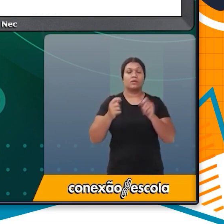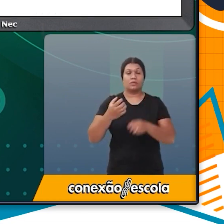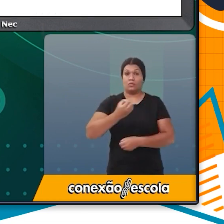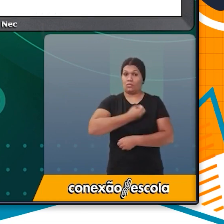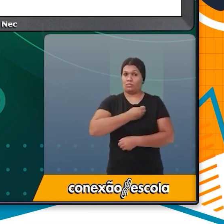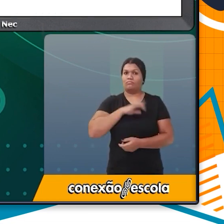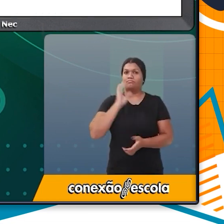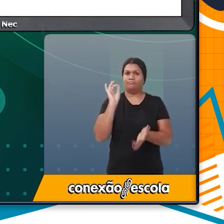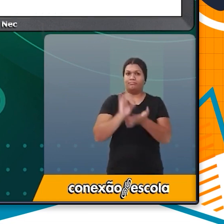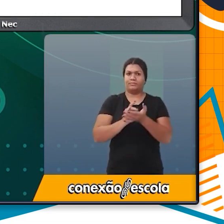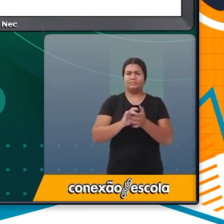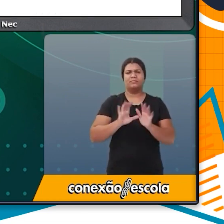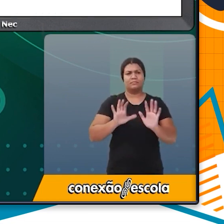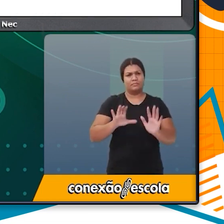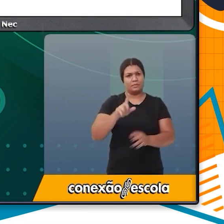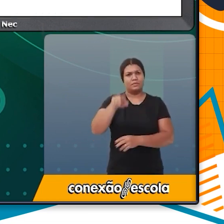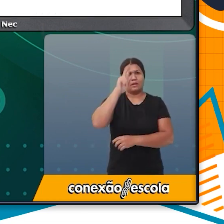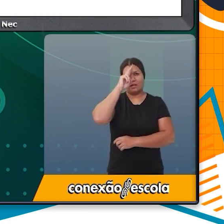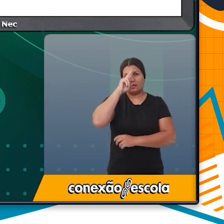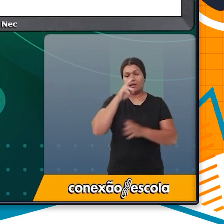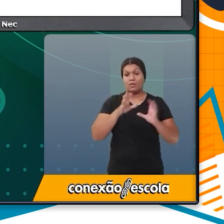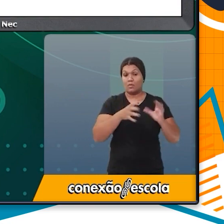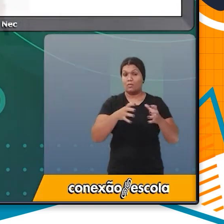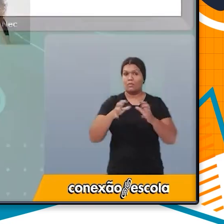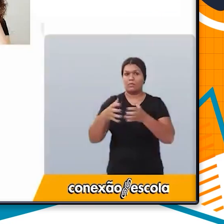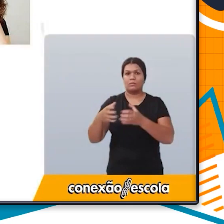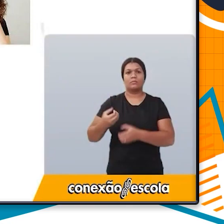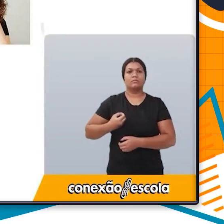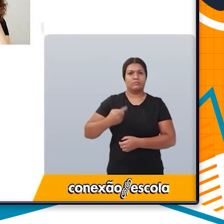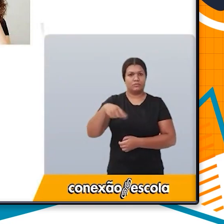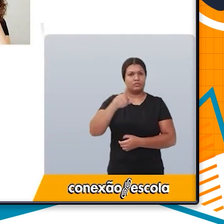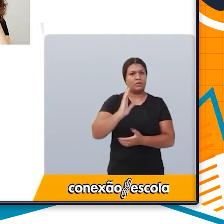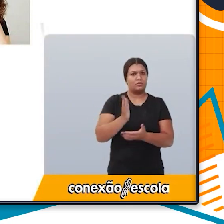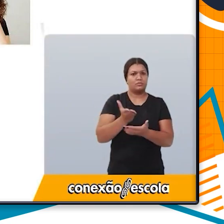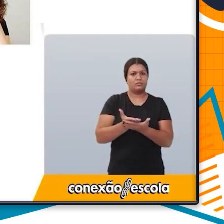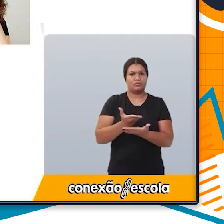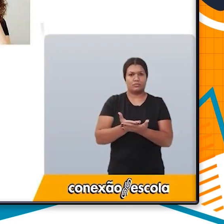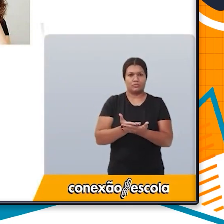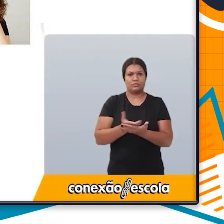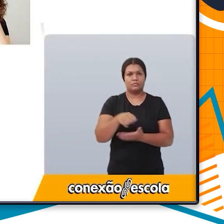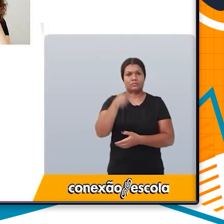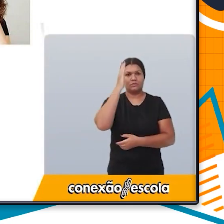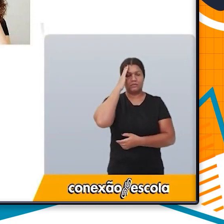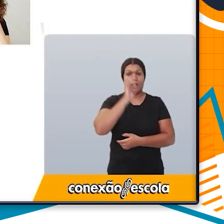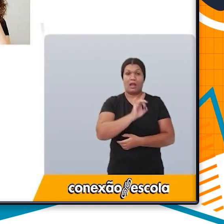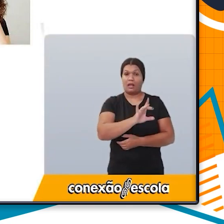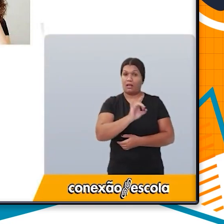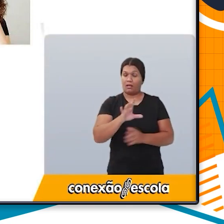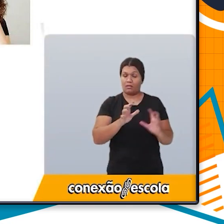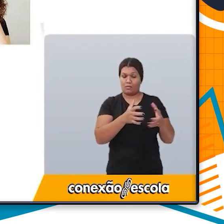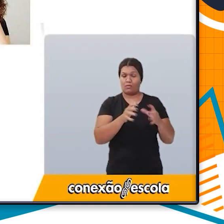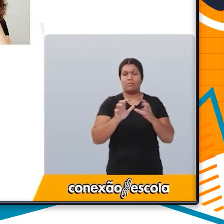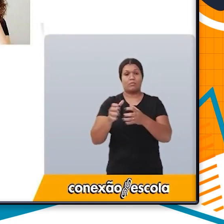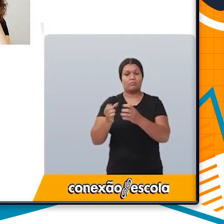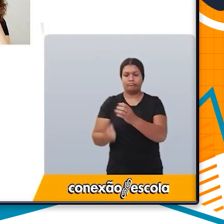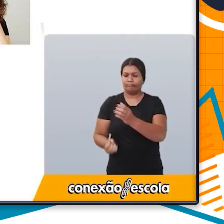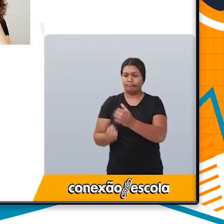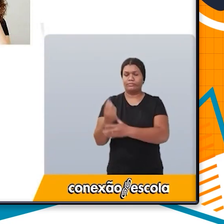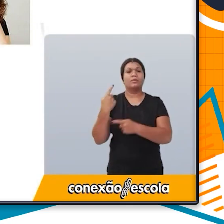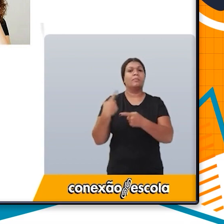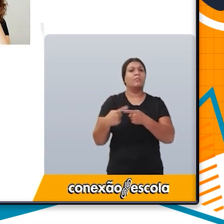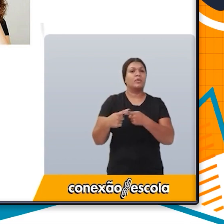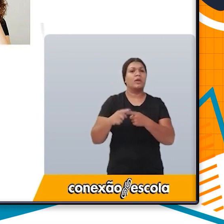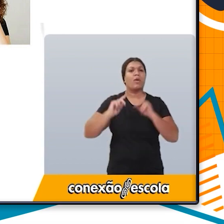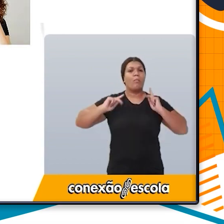se lembra dos conjuntos numéricos que já estudou? Sabe que cada conjunto numérico surgiu de acordo